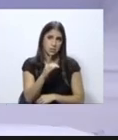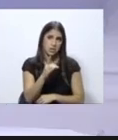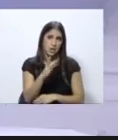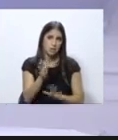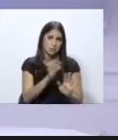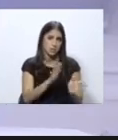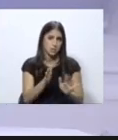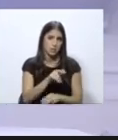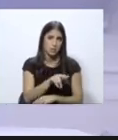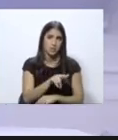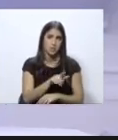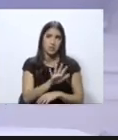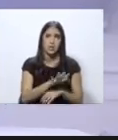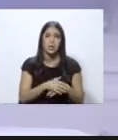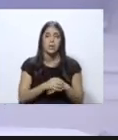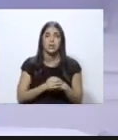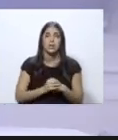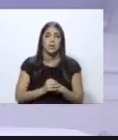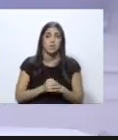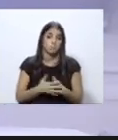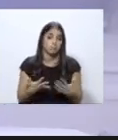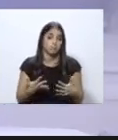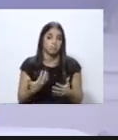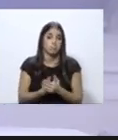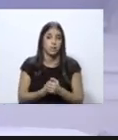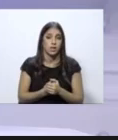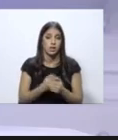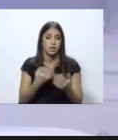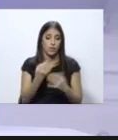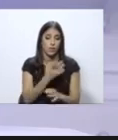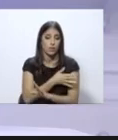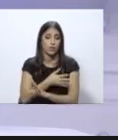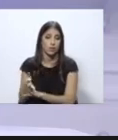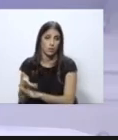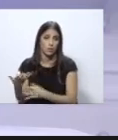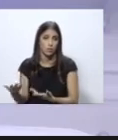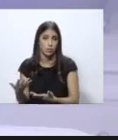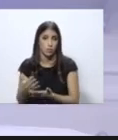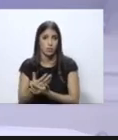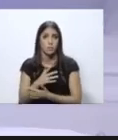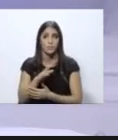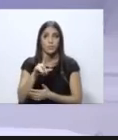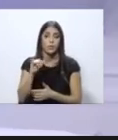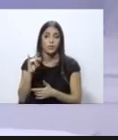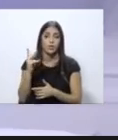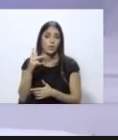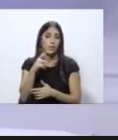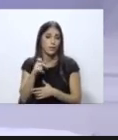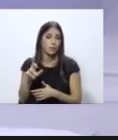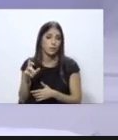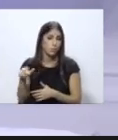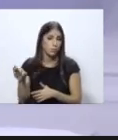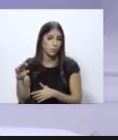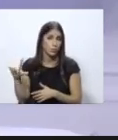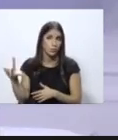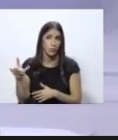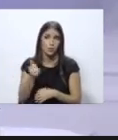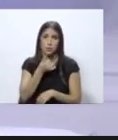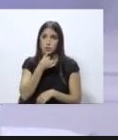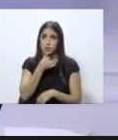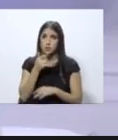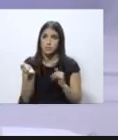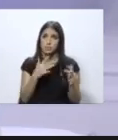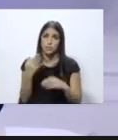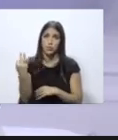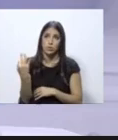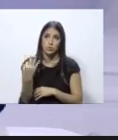mas acho que é à volta disso, e que o Liverpool decide colocar no Futebol Clube do Porto, obviamente com a expectativa